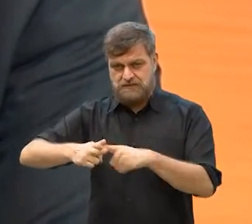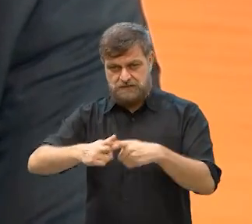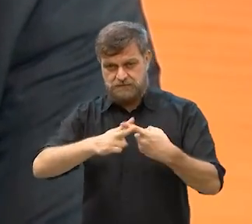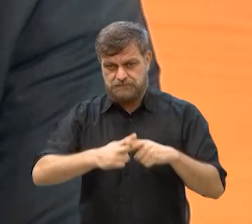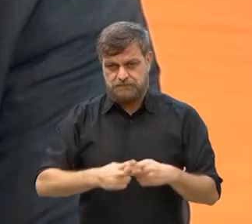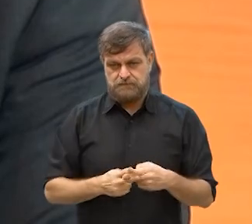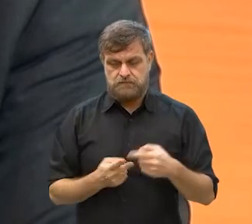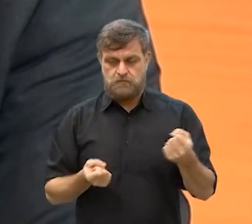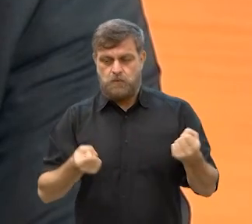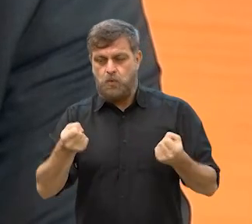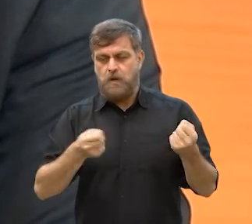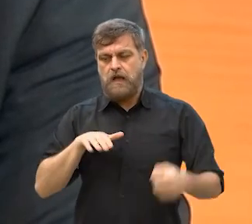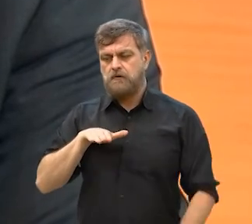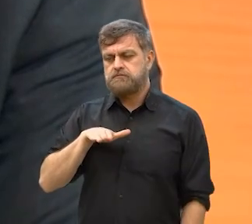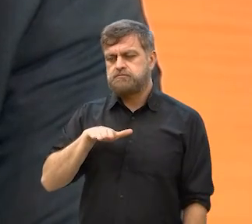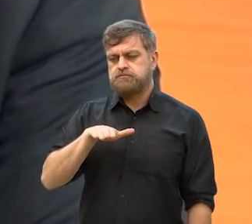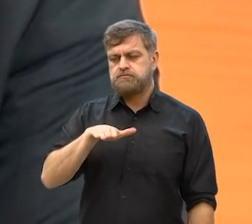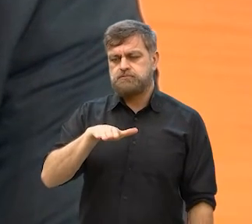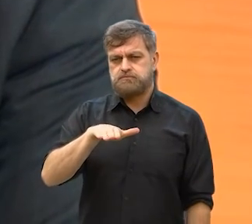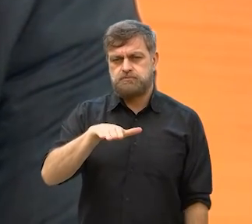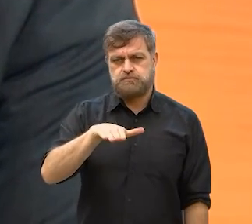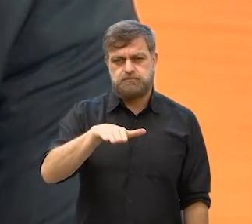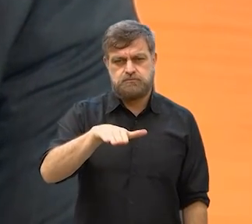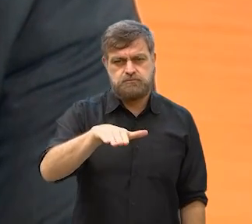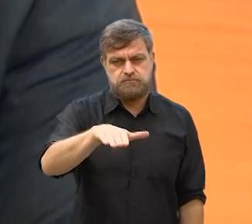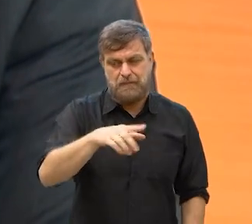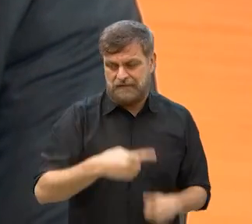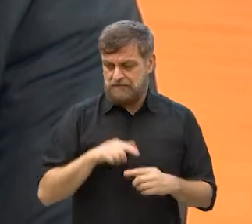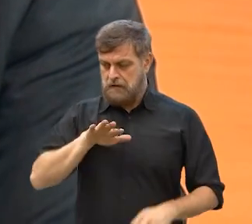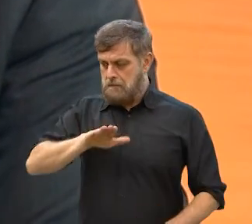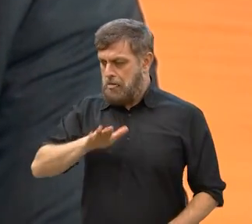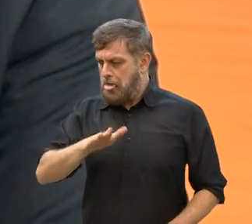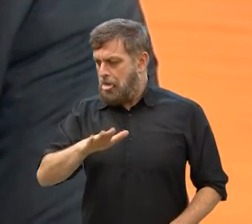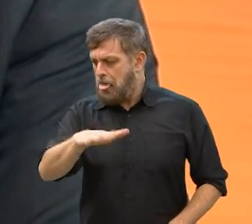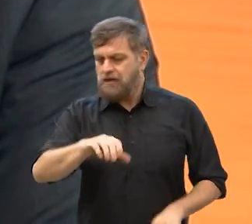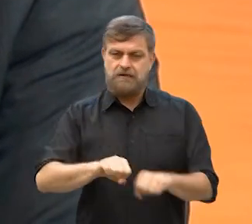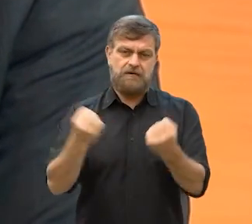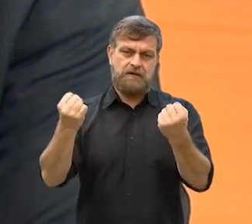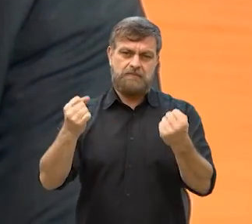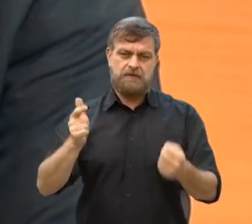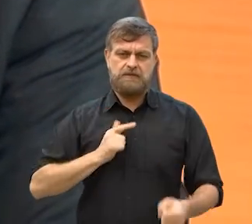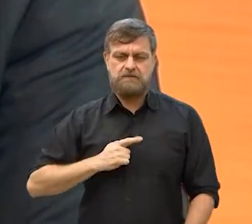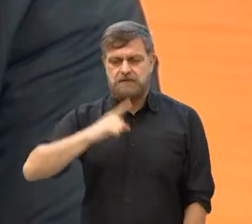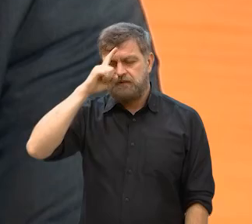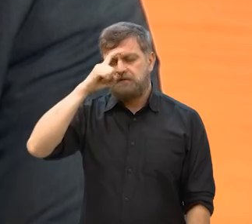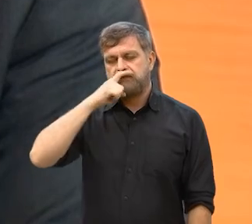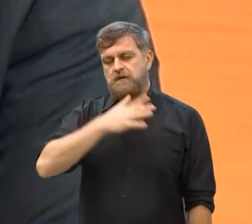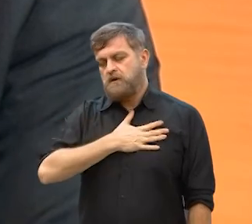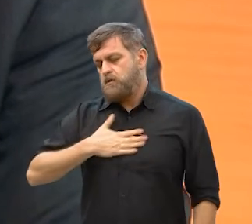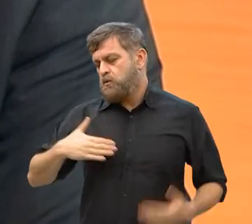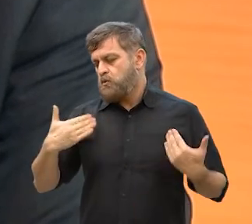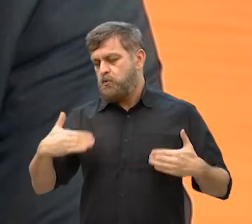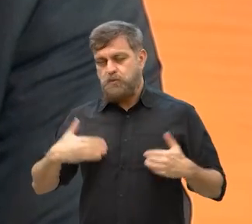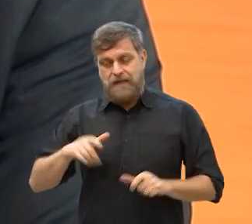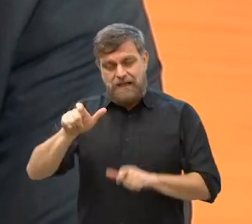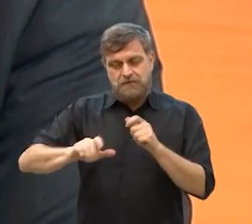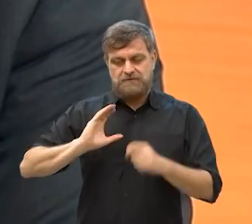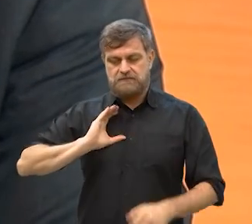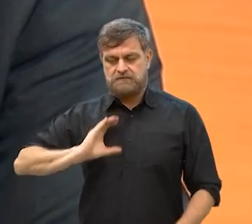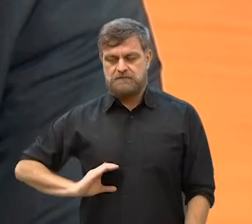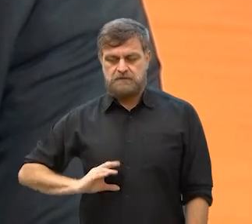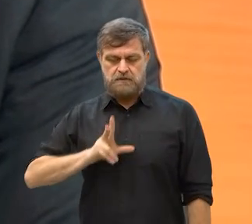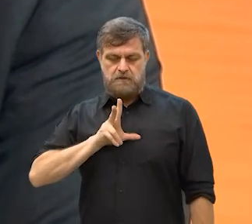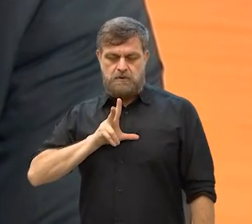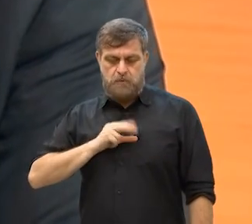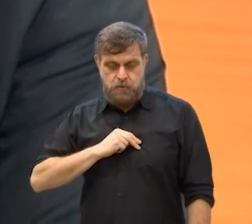dos veículos que fazem uso daquela via. Enfim, traz uma tranquilidade muito maior para o cidadão, né? E é